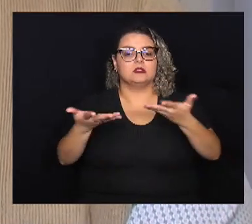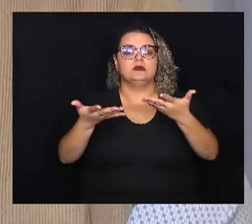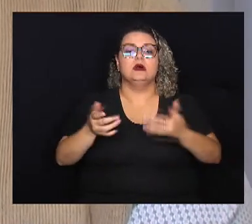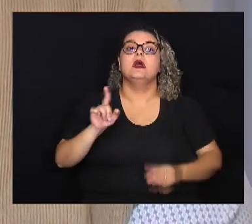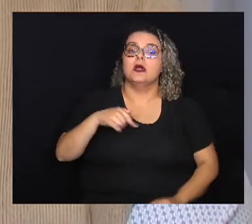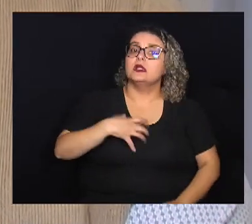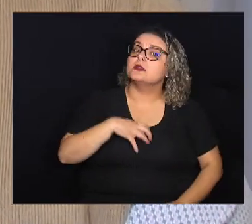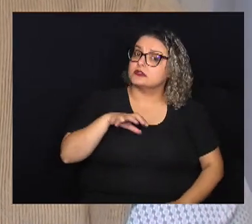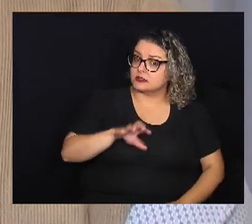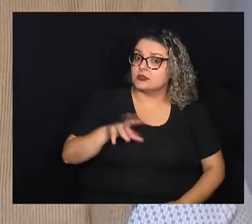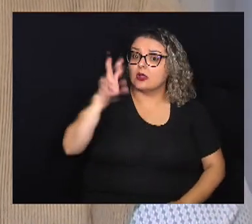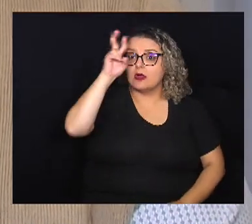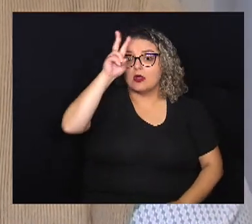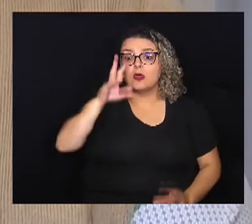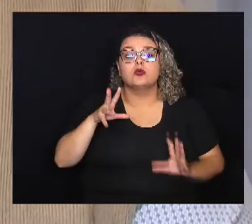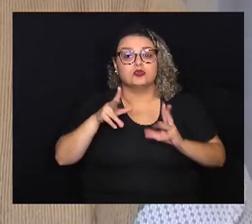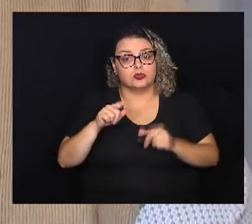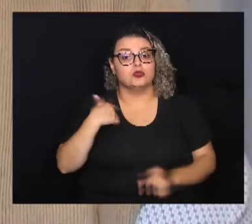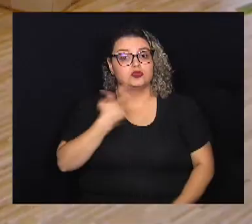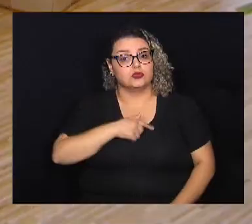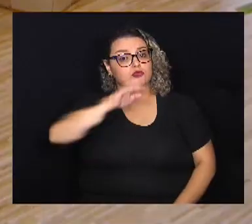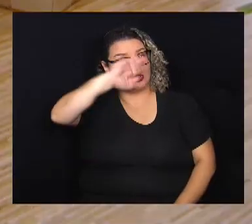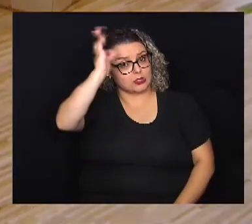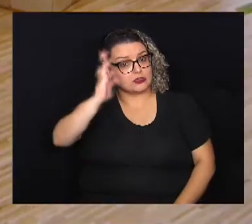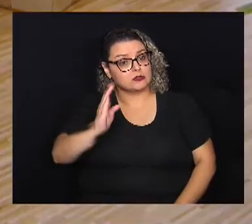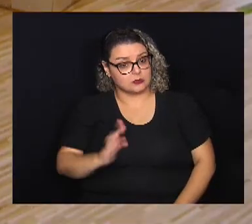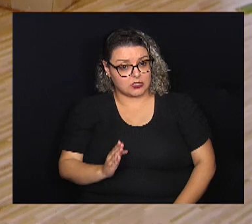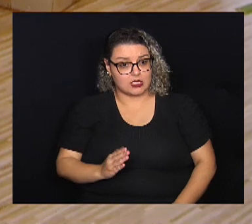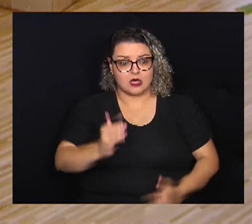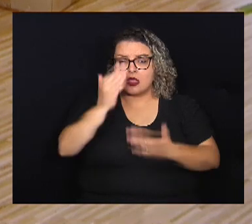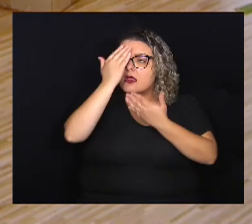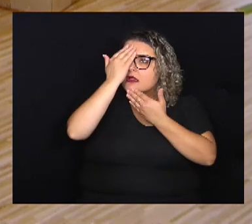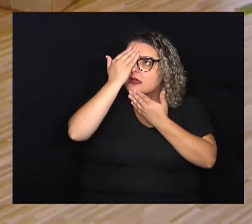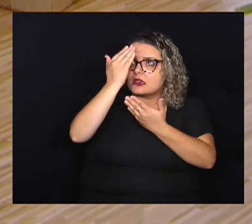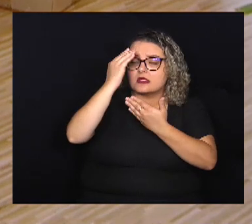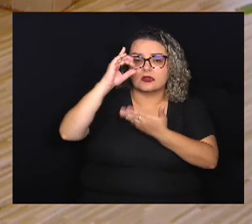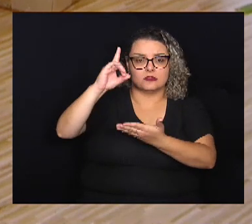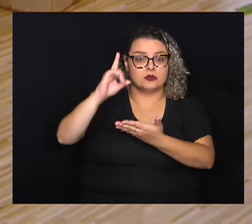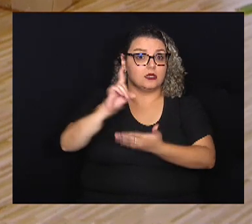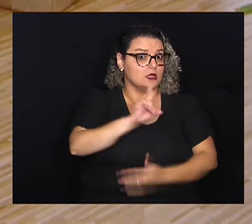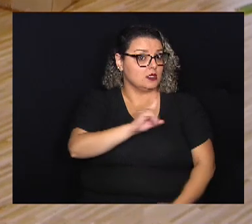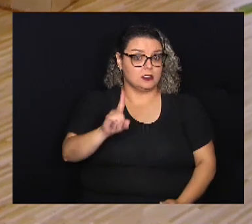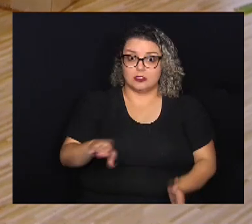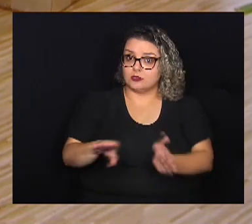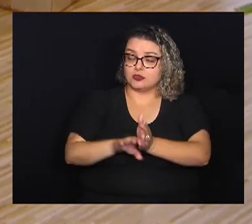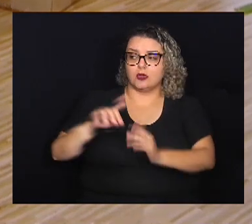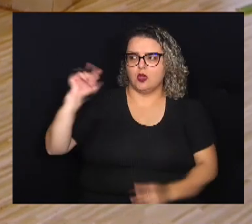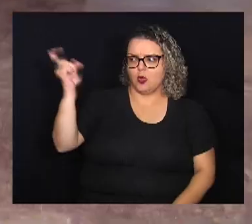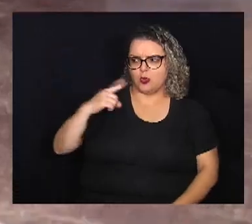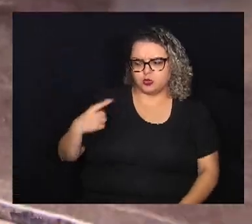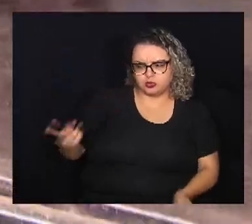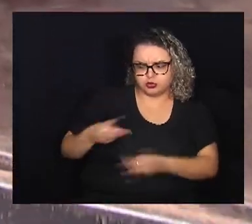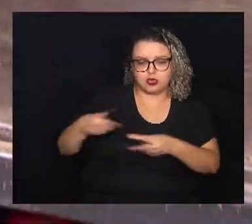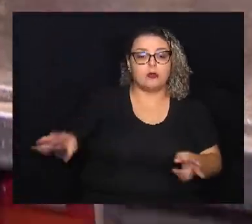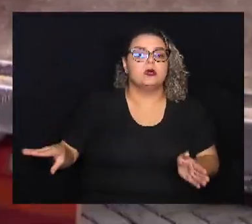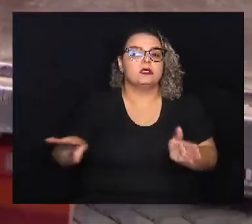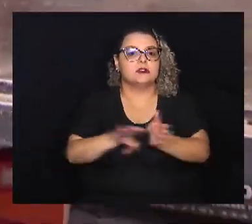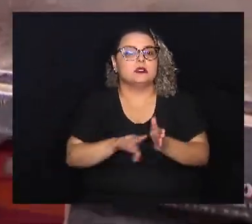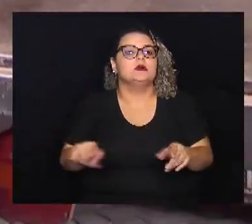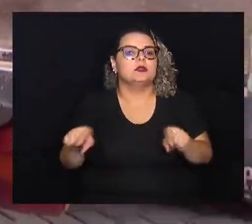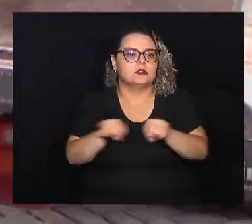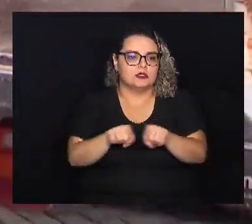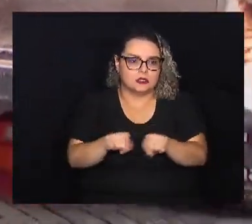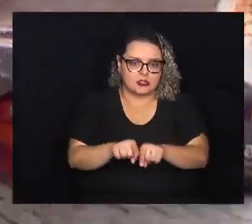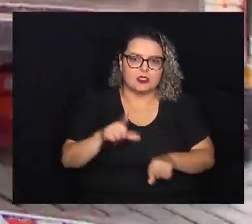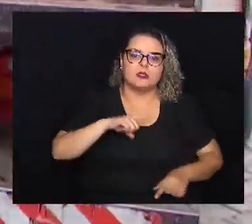maneira que nós vamos lembrar que todos nós somos brasileiros, e, graças a Deus, aqui não chegou. Mas, se chegasse, também temos